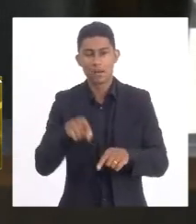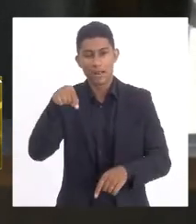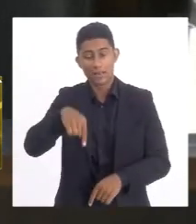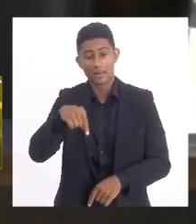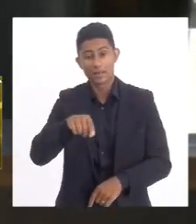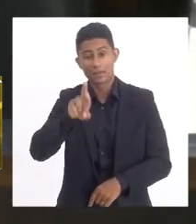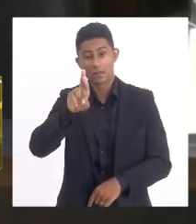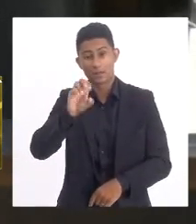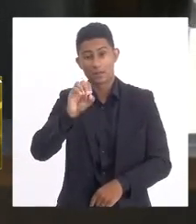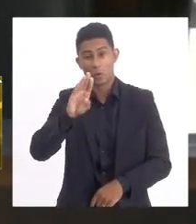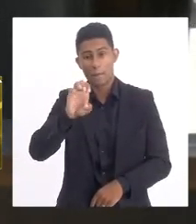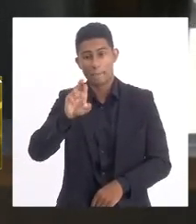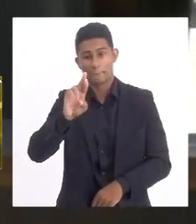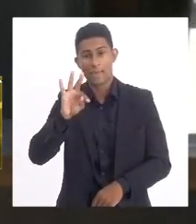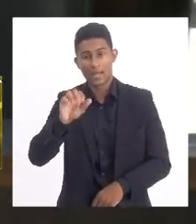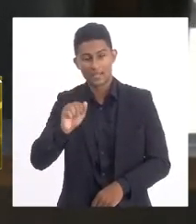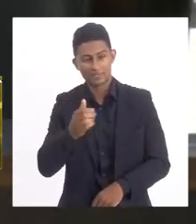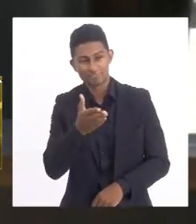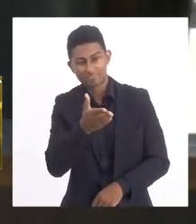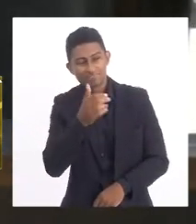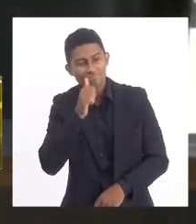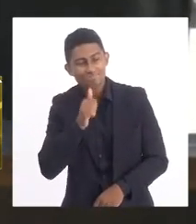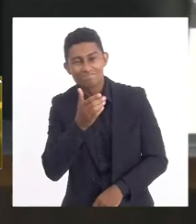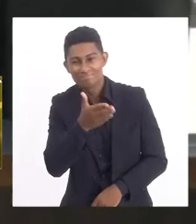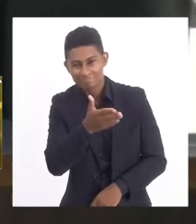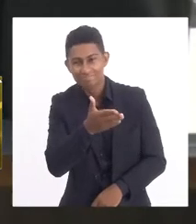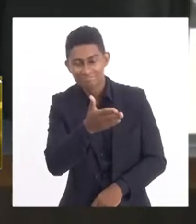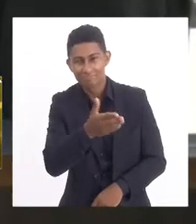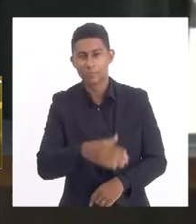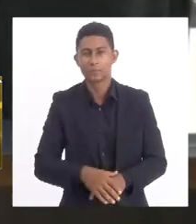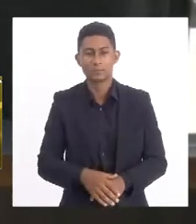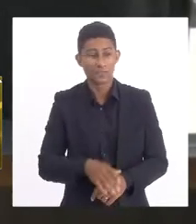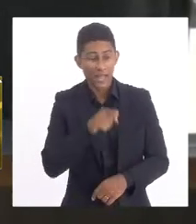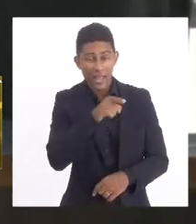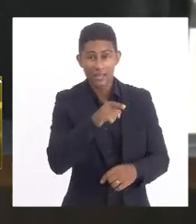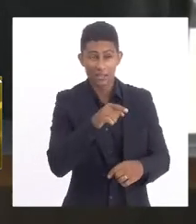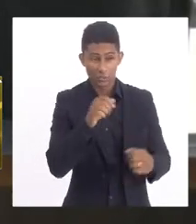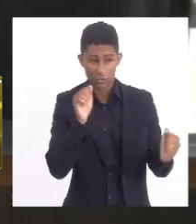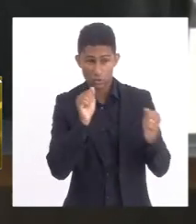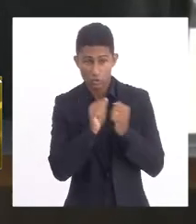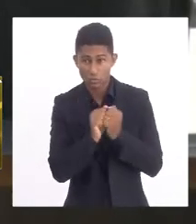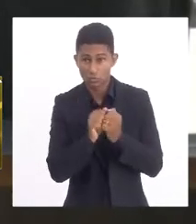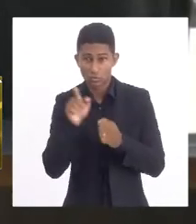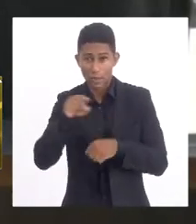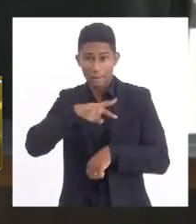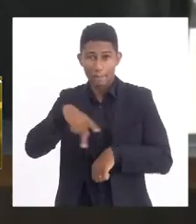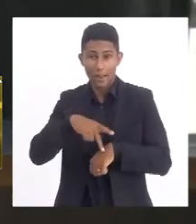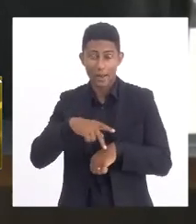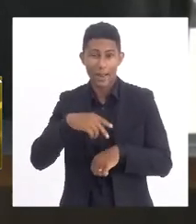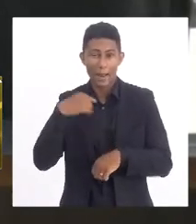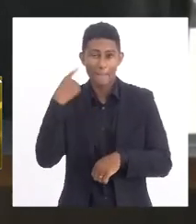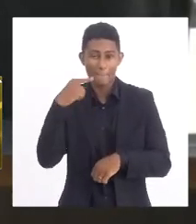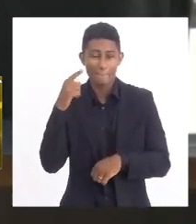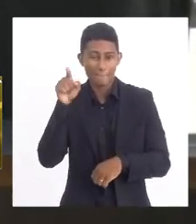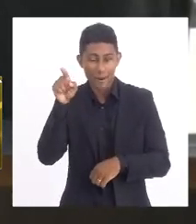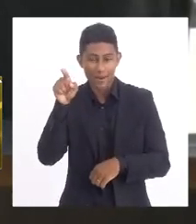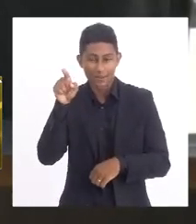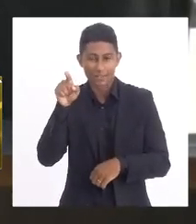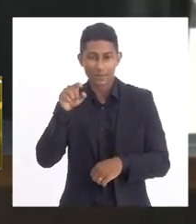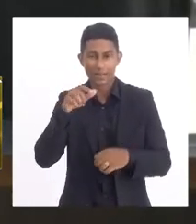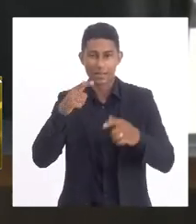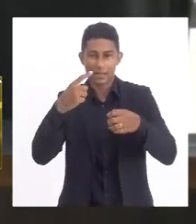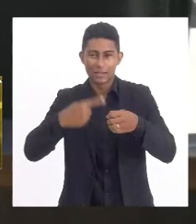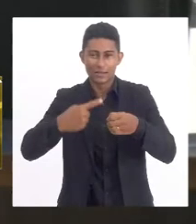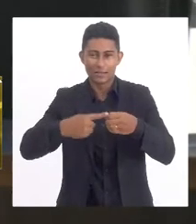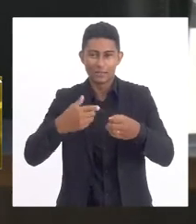que tá aqui a linha Roberta ela esteve presente com a gente em Madri representando o Rio de Janeiro e divulgando e